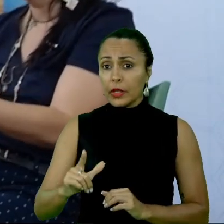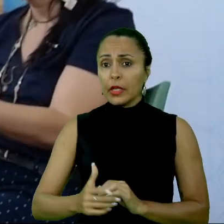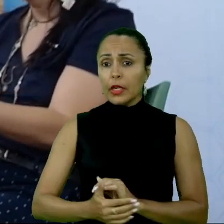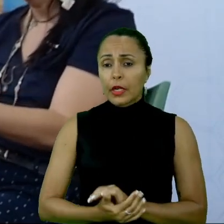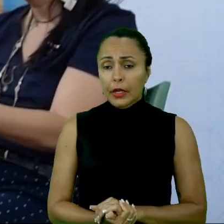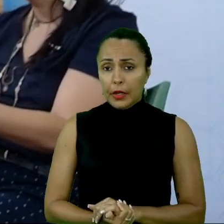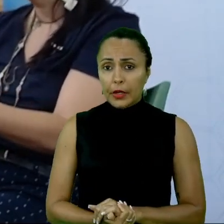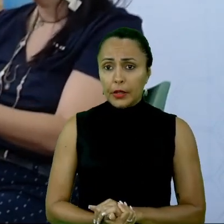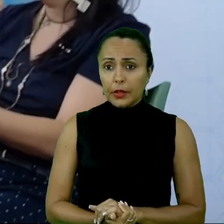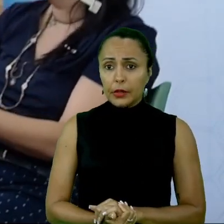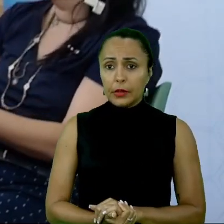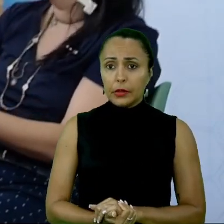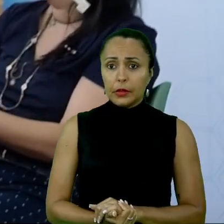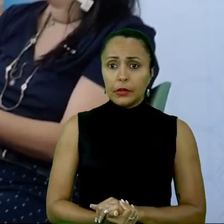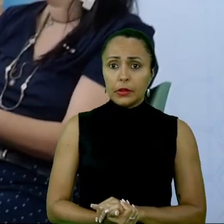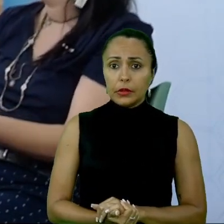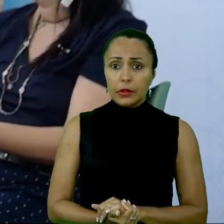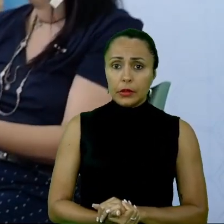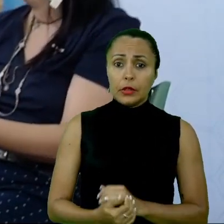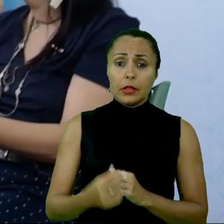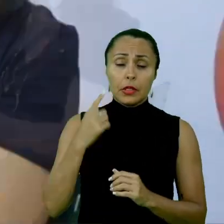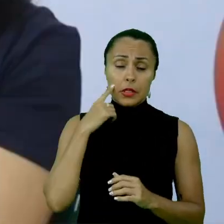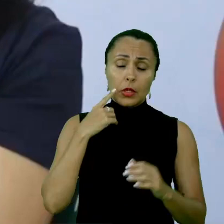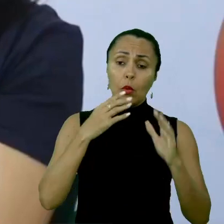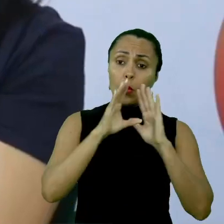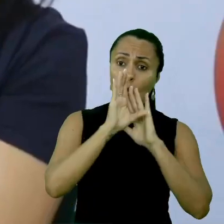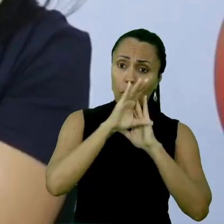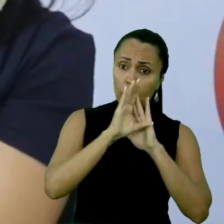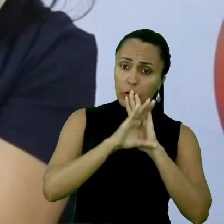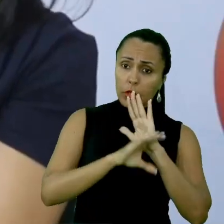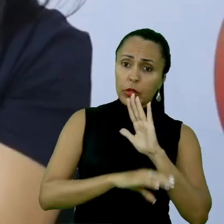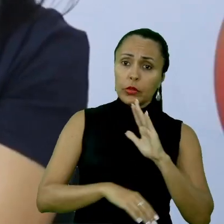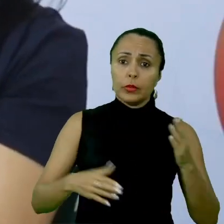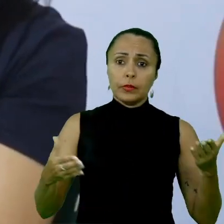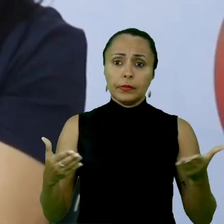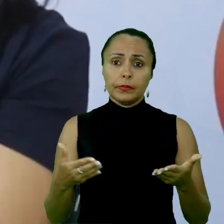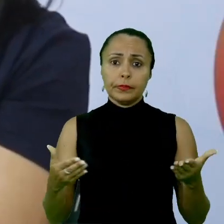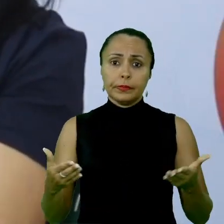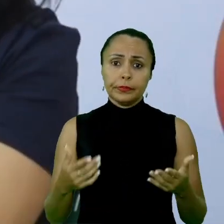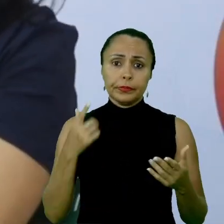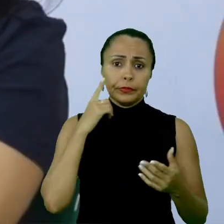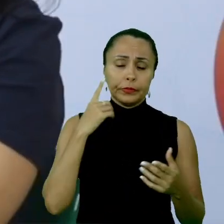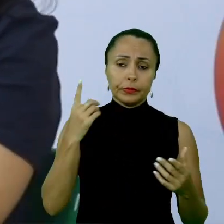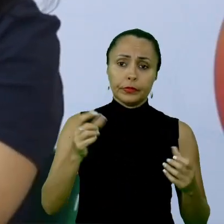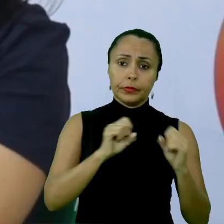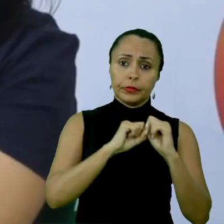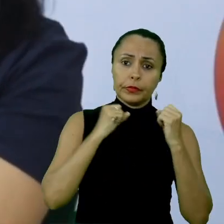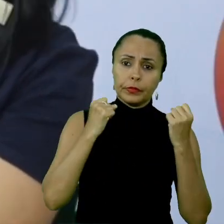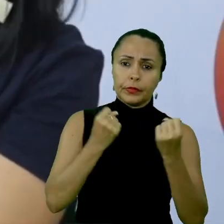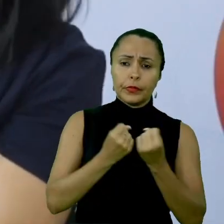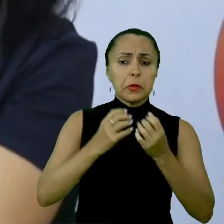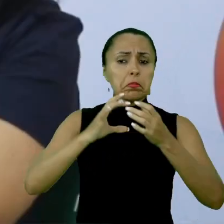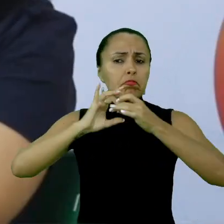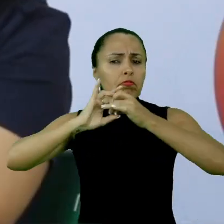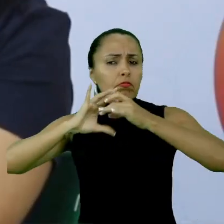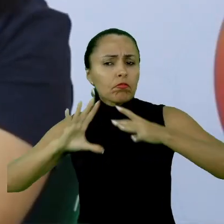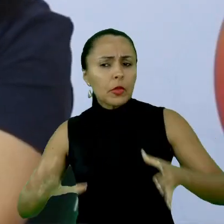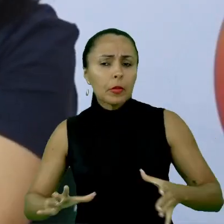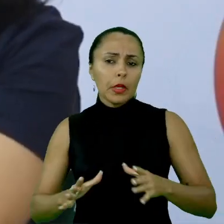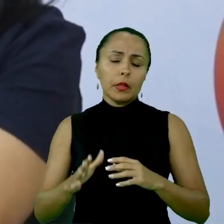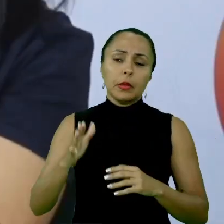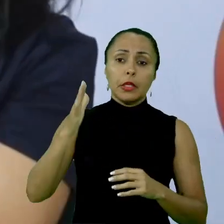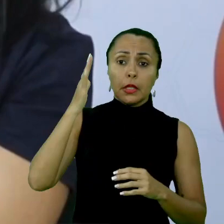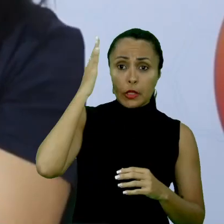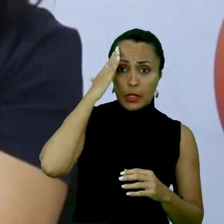que são conceitos que hoje a própria sociedade, ela se permite, não é,